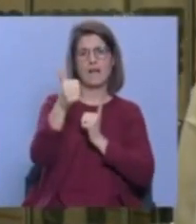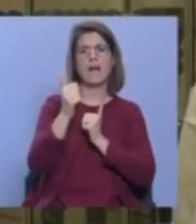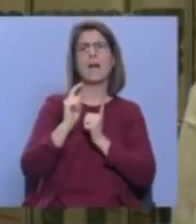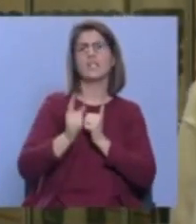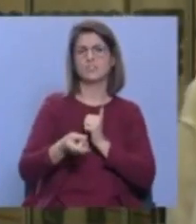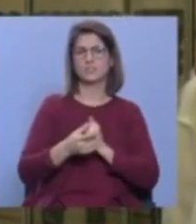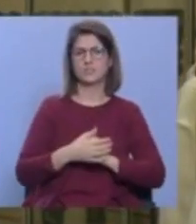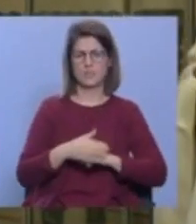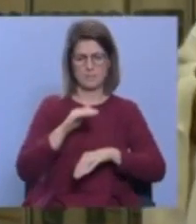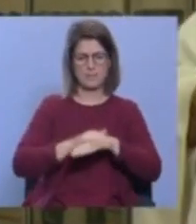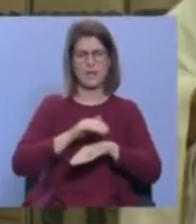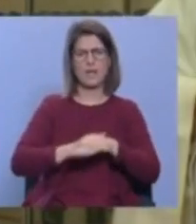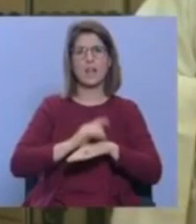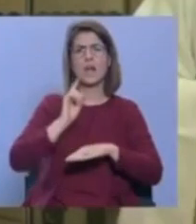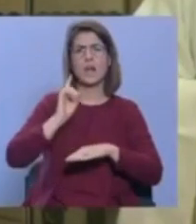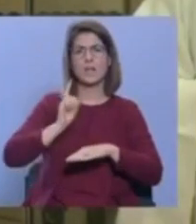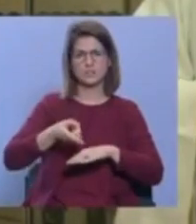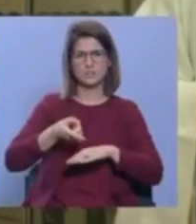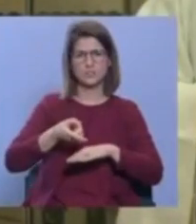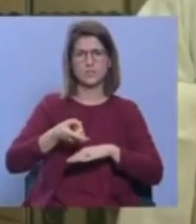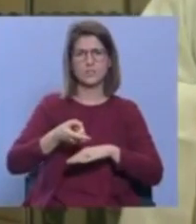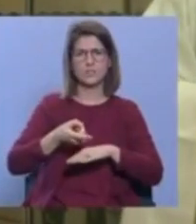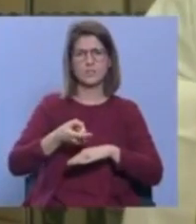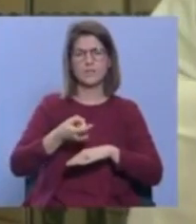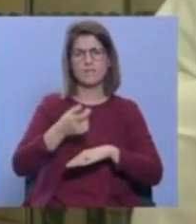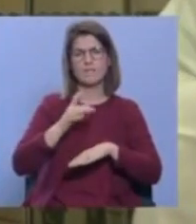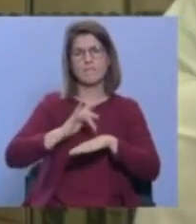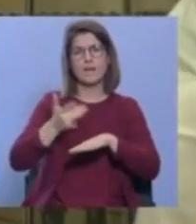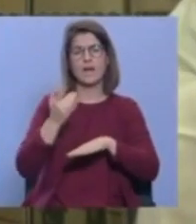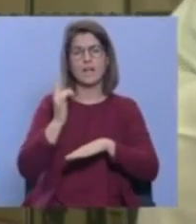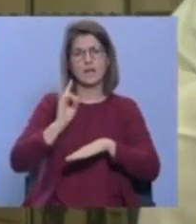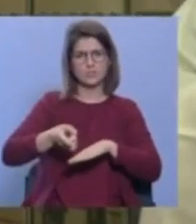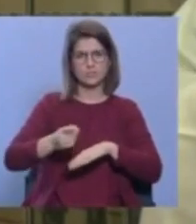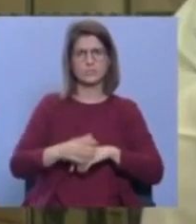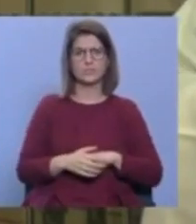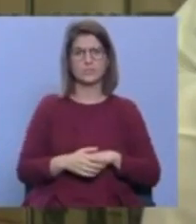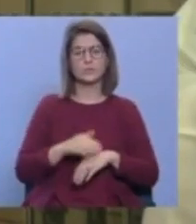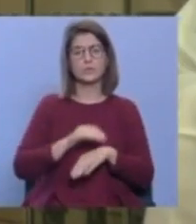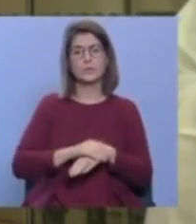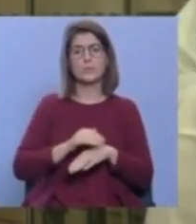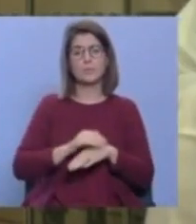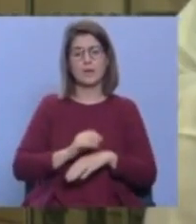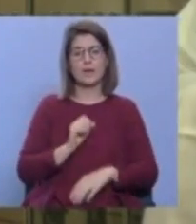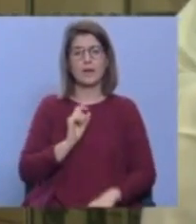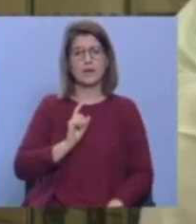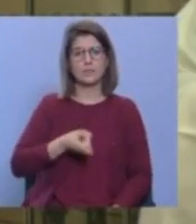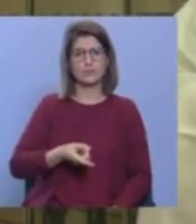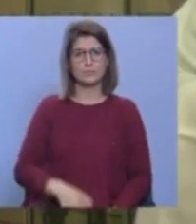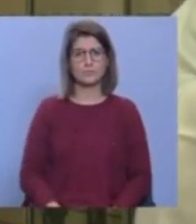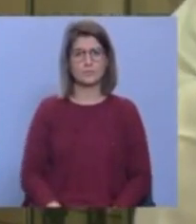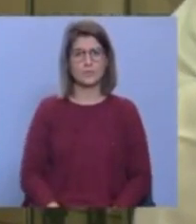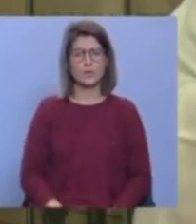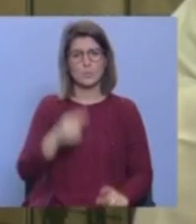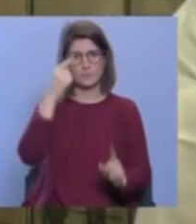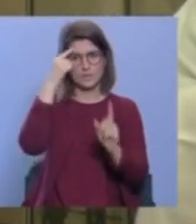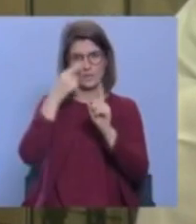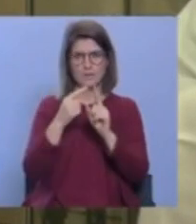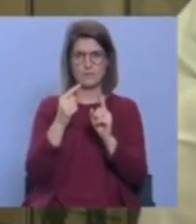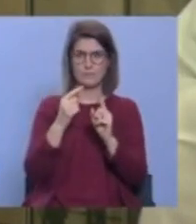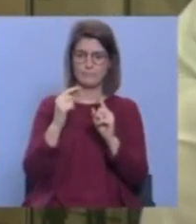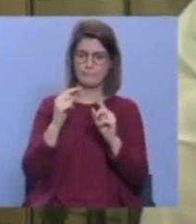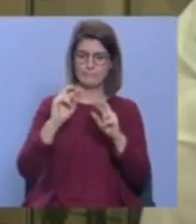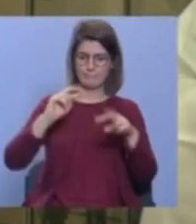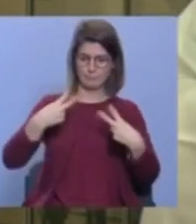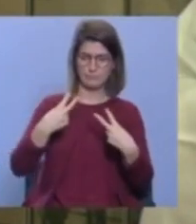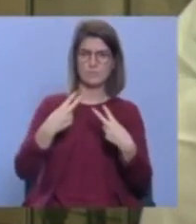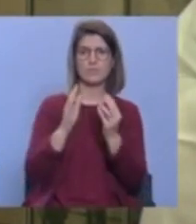os nossos pecados, as nossas fragilidades, as nossas culpas, para que Deus assim nos possa